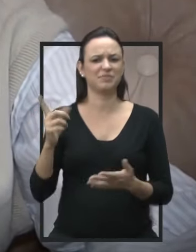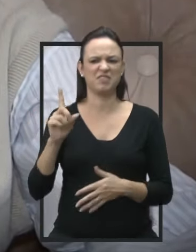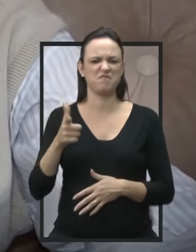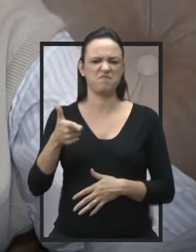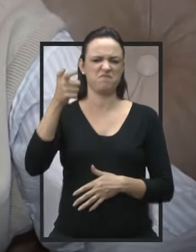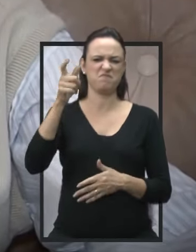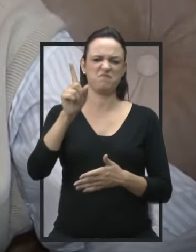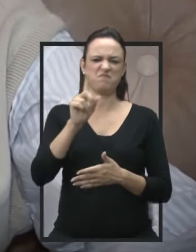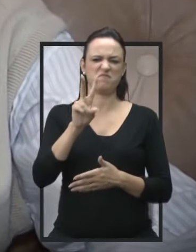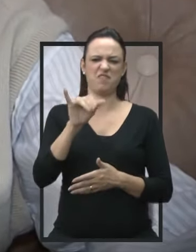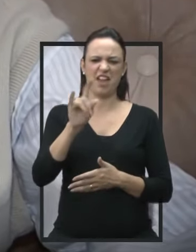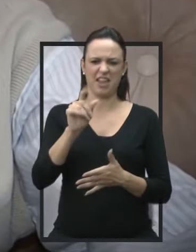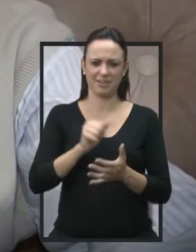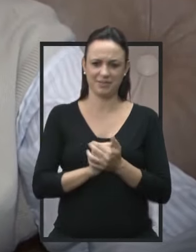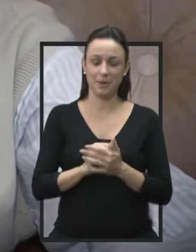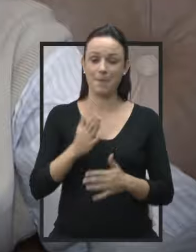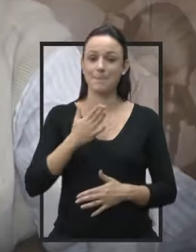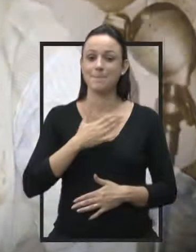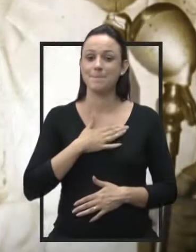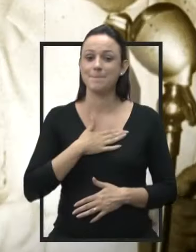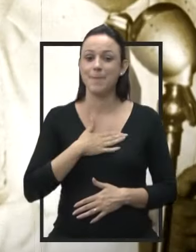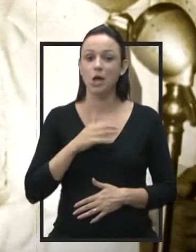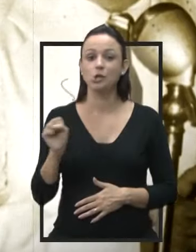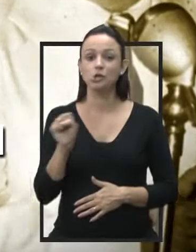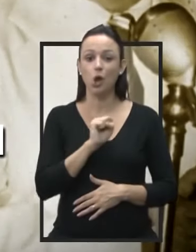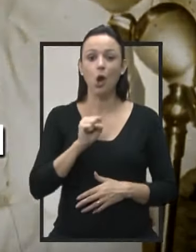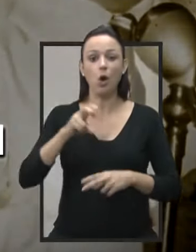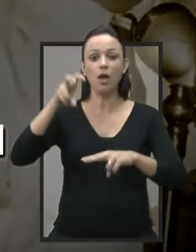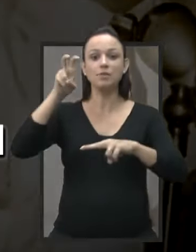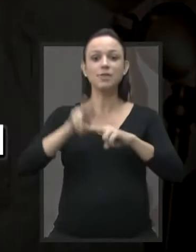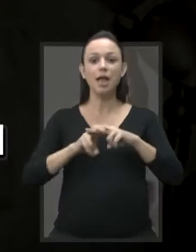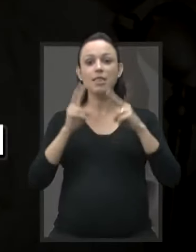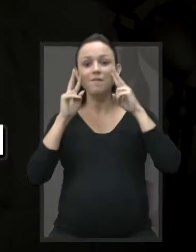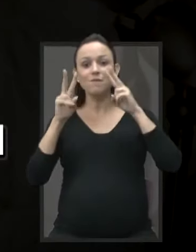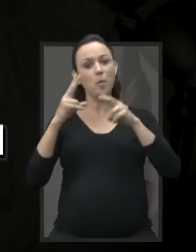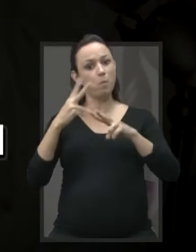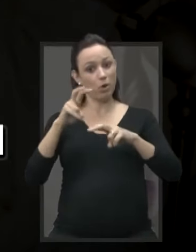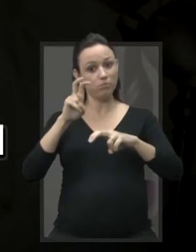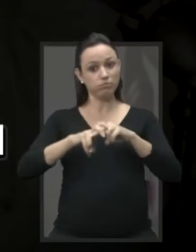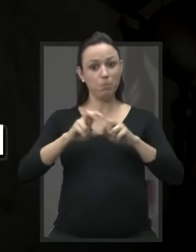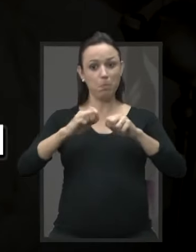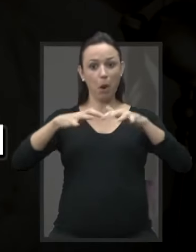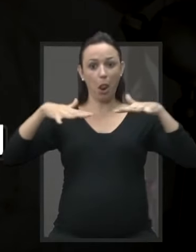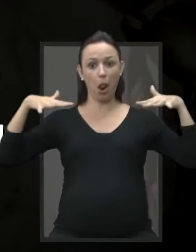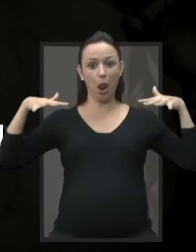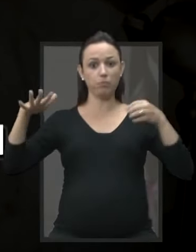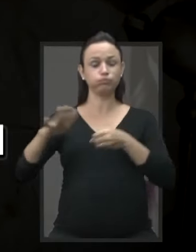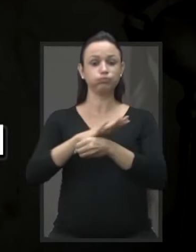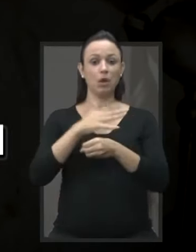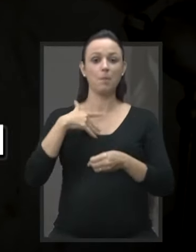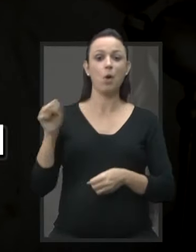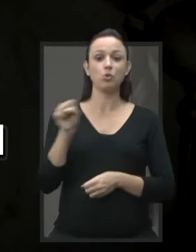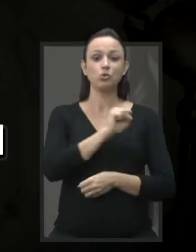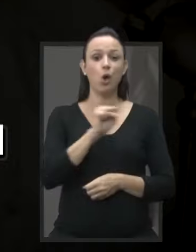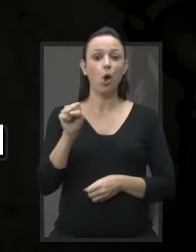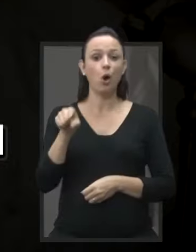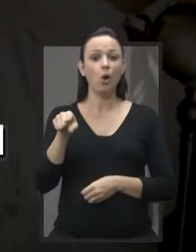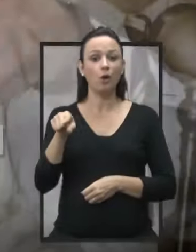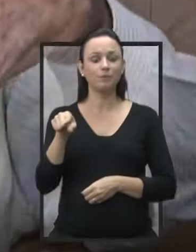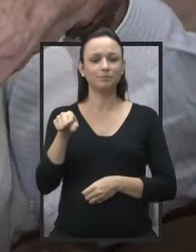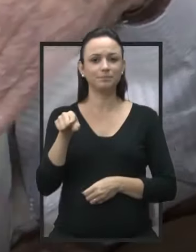atirar coisa nenhuma. Mas meu sogro estava na plateia, que estava cheia a plateia da Câmara. Meu sogro estava na plateia